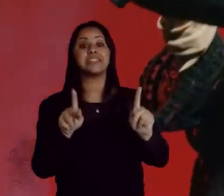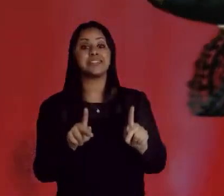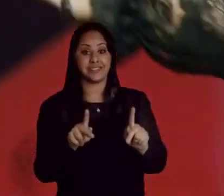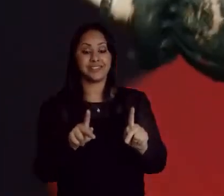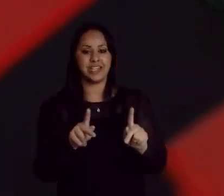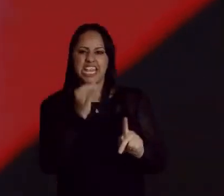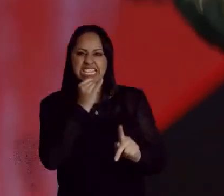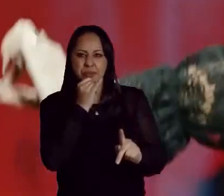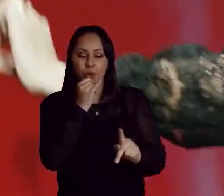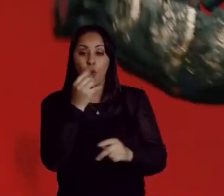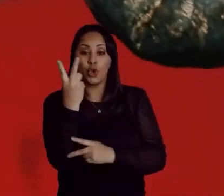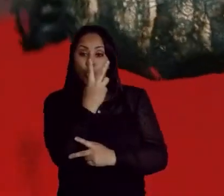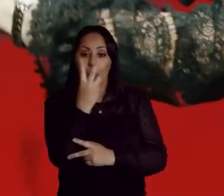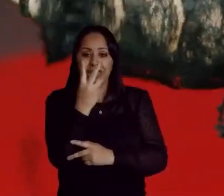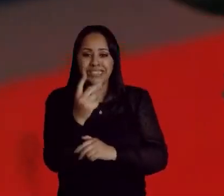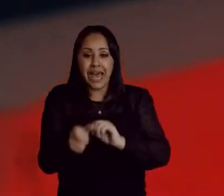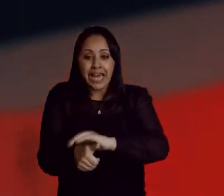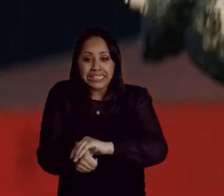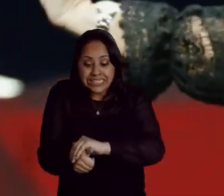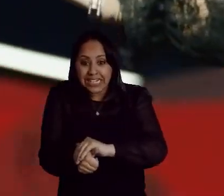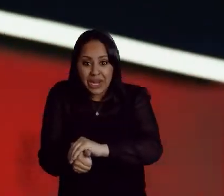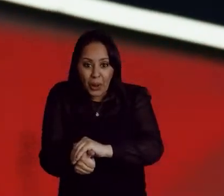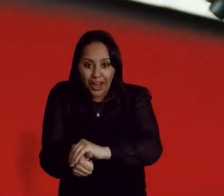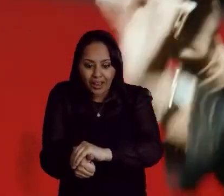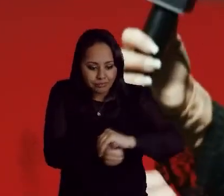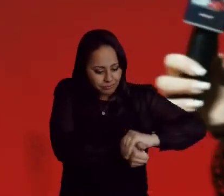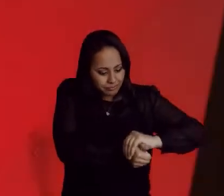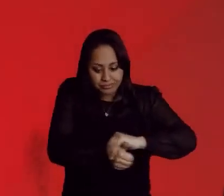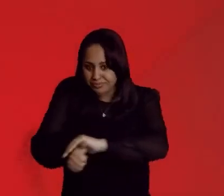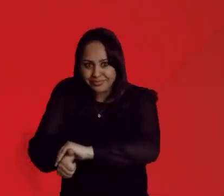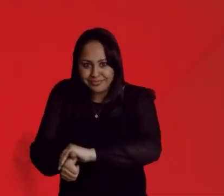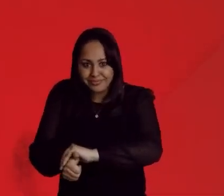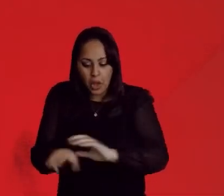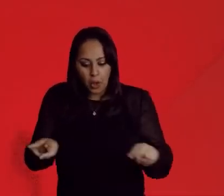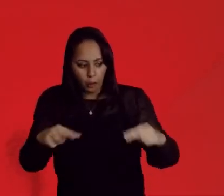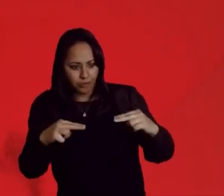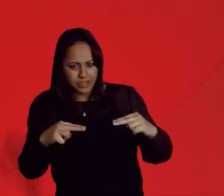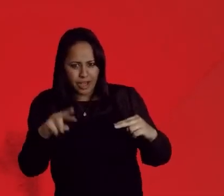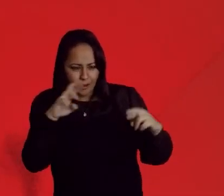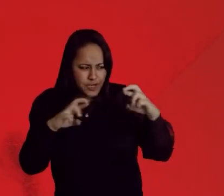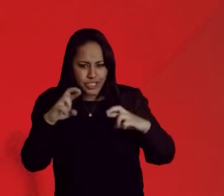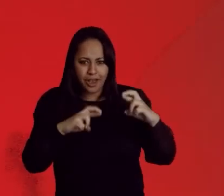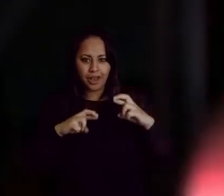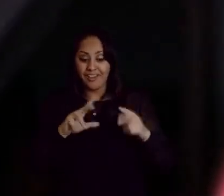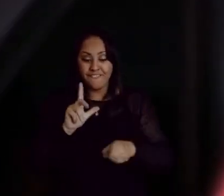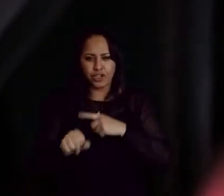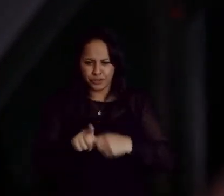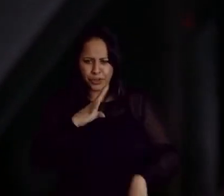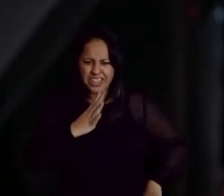duas tartarugas pro fleumático vigiar, que as duas fogem. Alguém conhece alguém aí